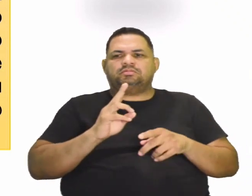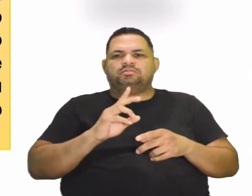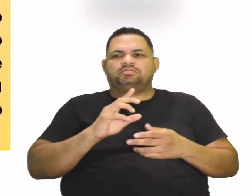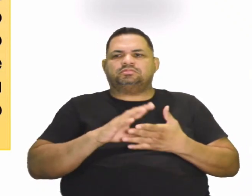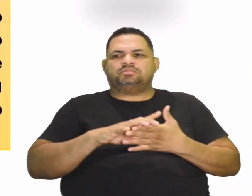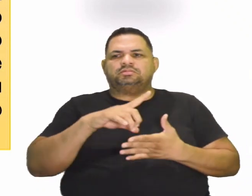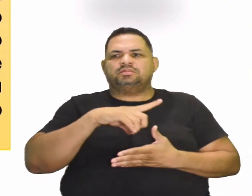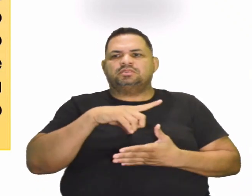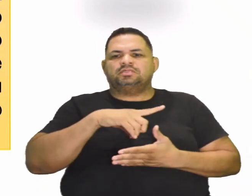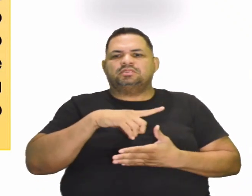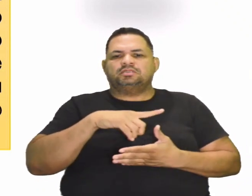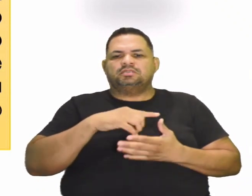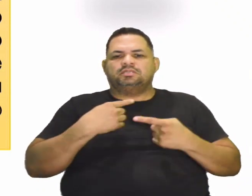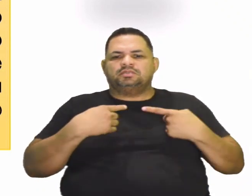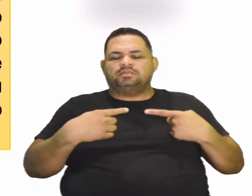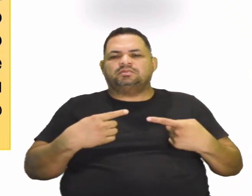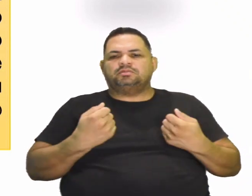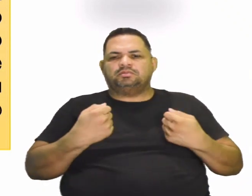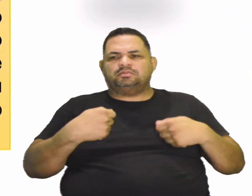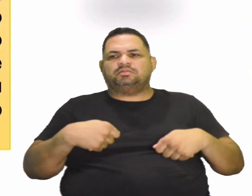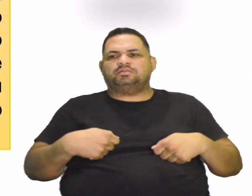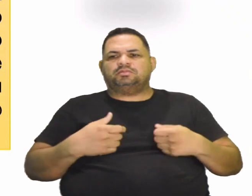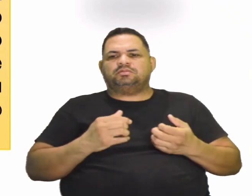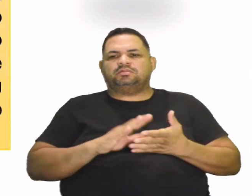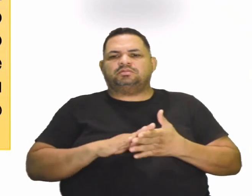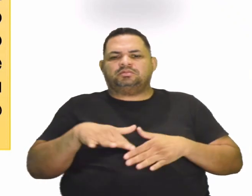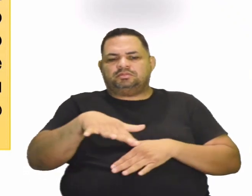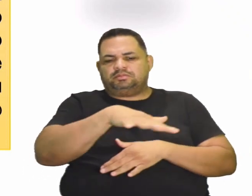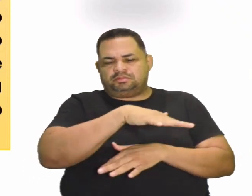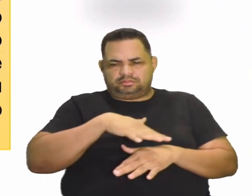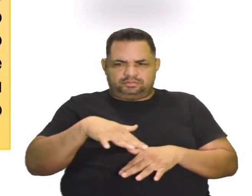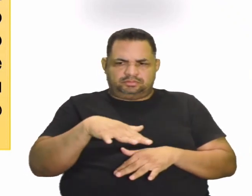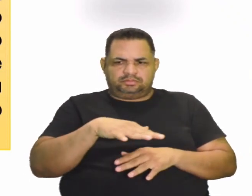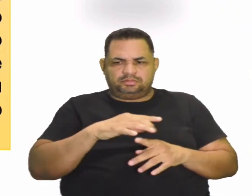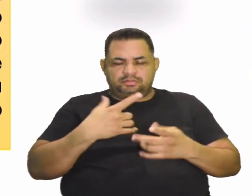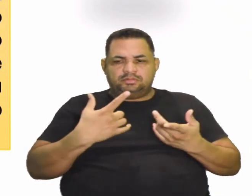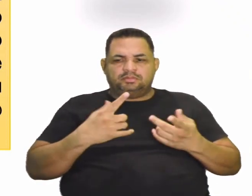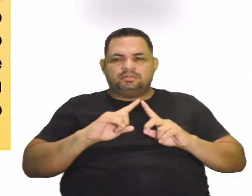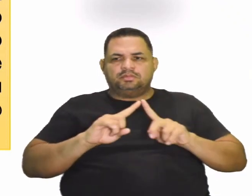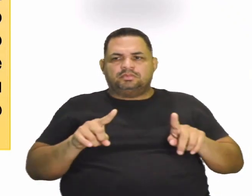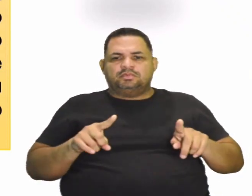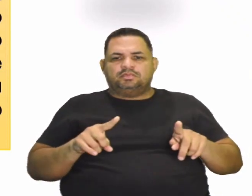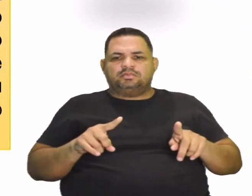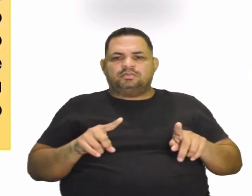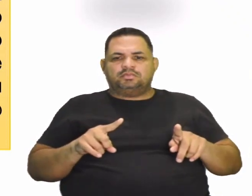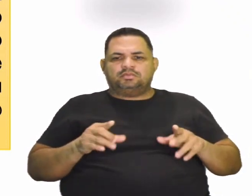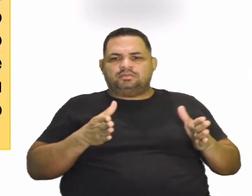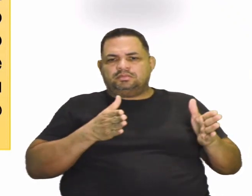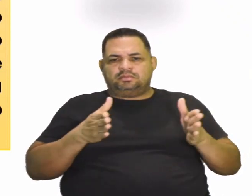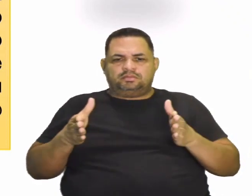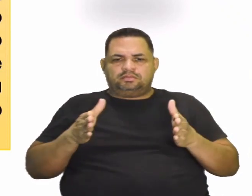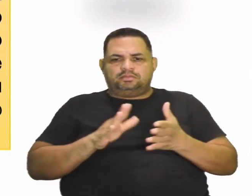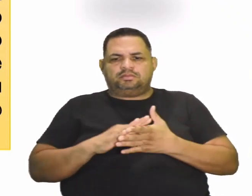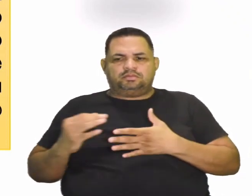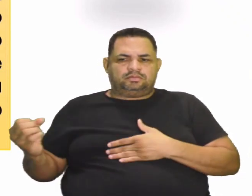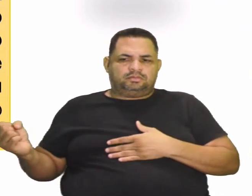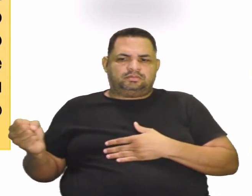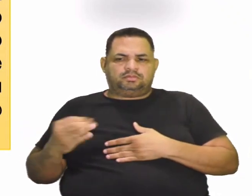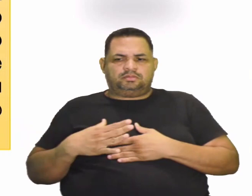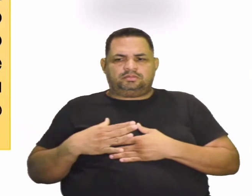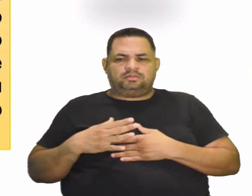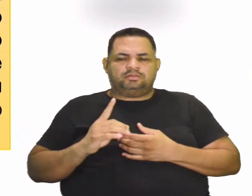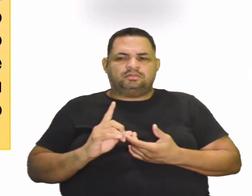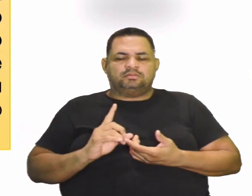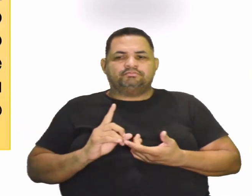houve guerra, disputa de poder, de espaço. Porém, no período mais moderno, isso